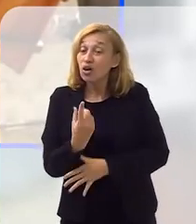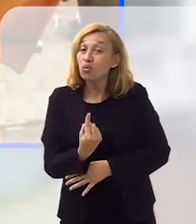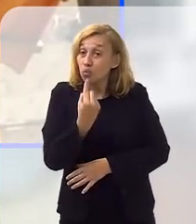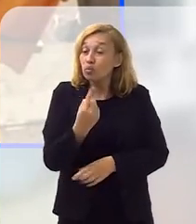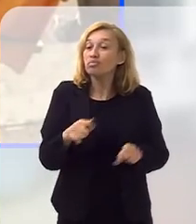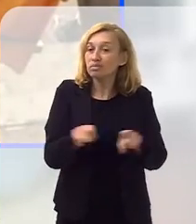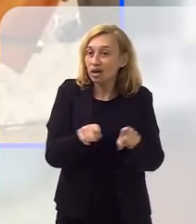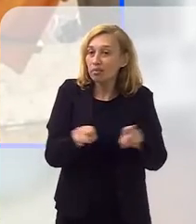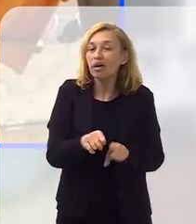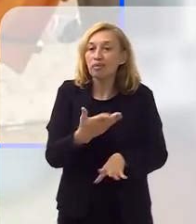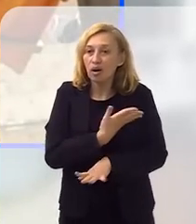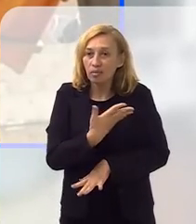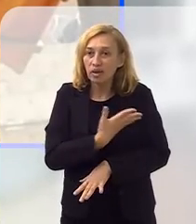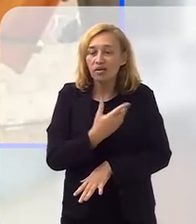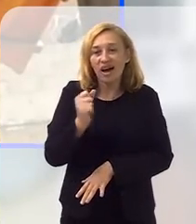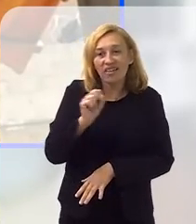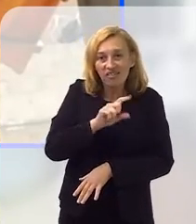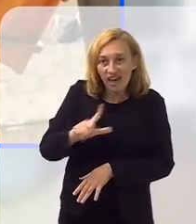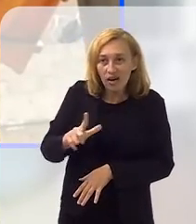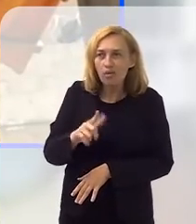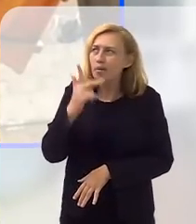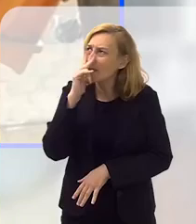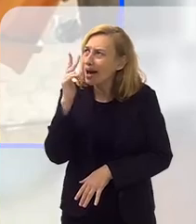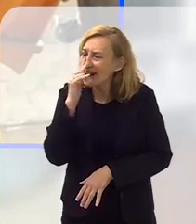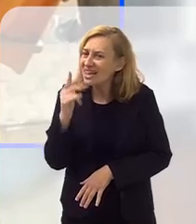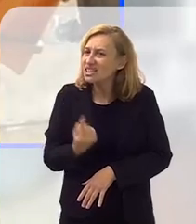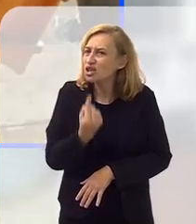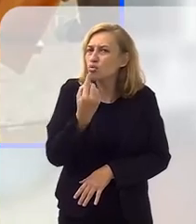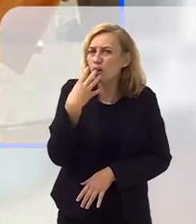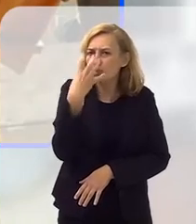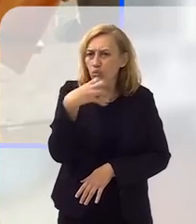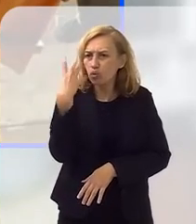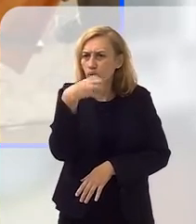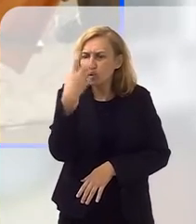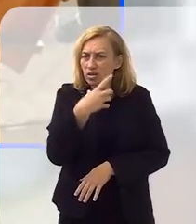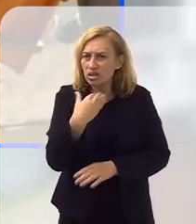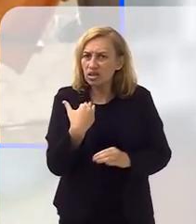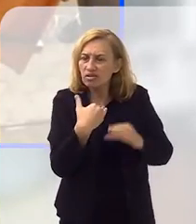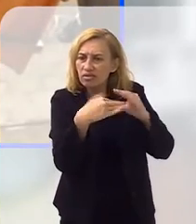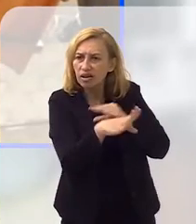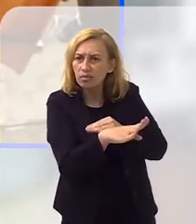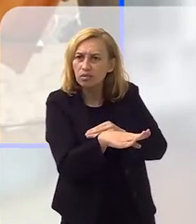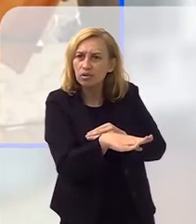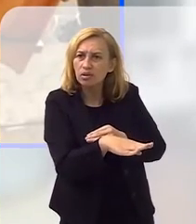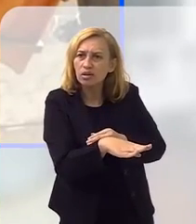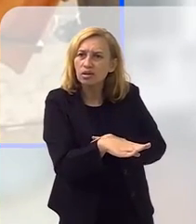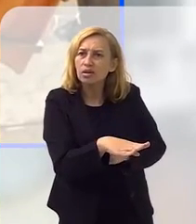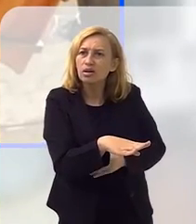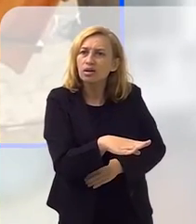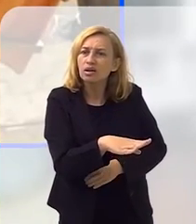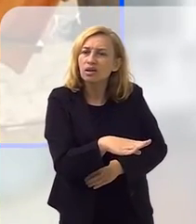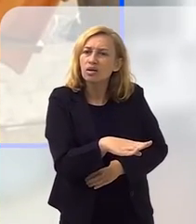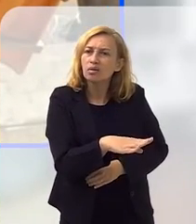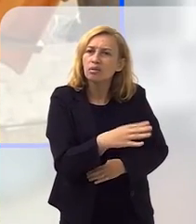e até eu já fiz uma também com o meu amigo Abel, e parece que uma música que nós mandamos